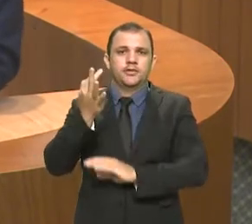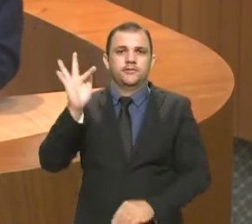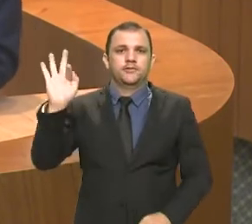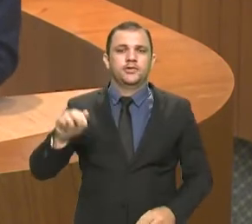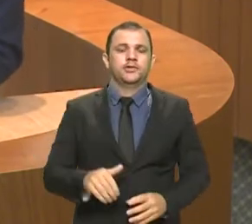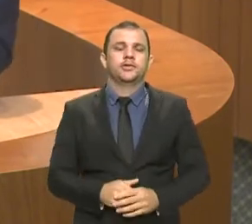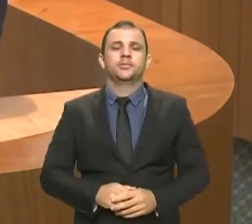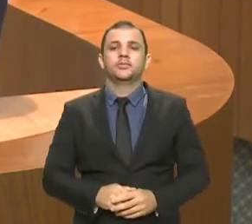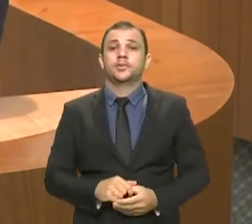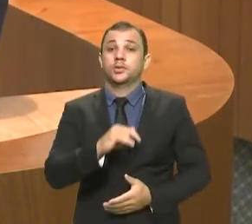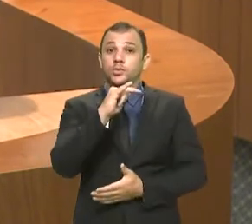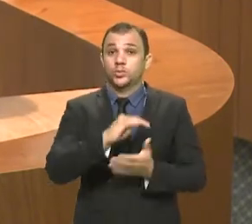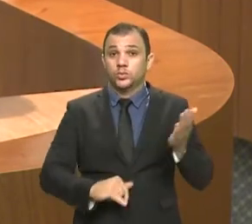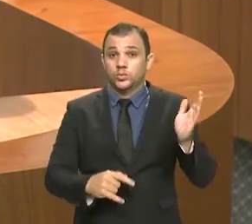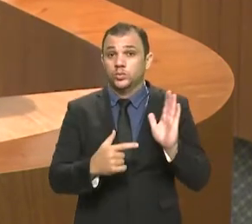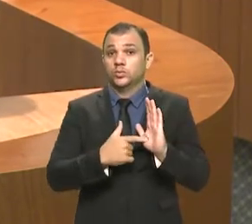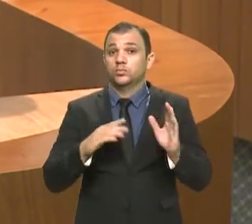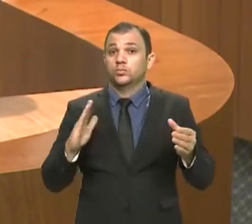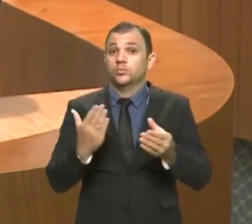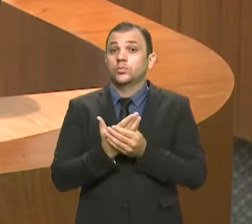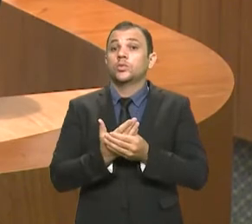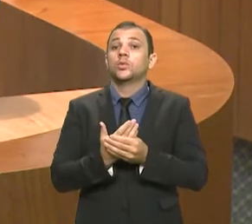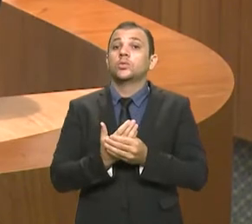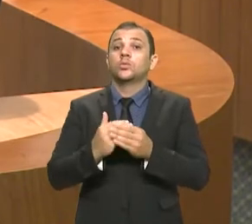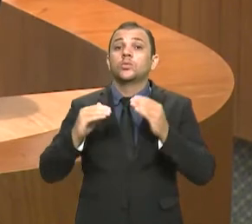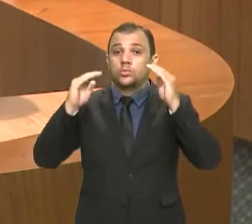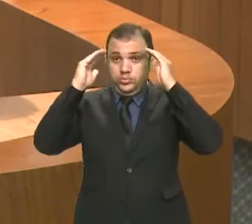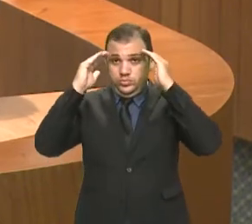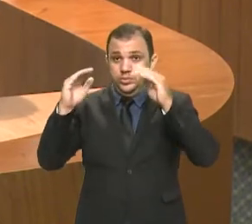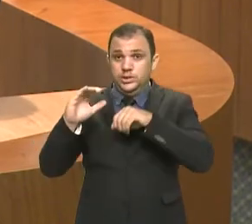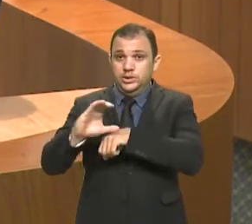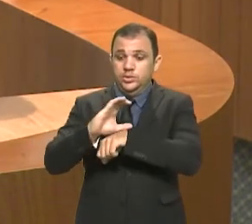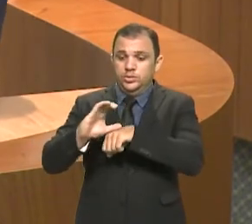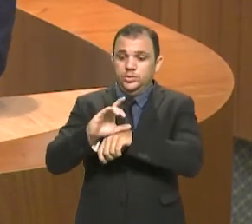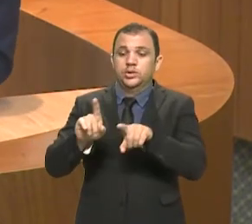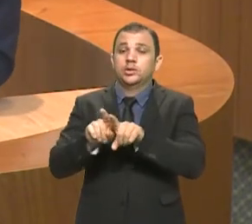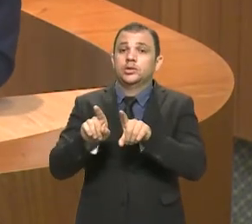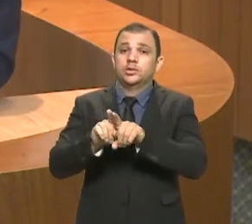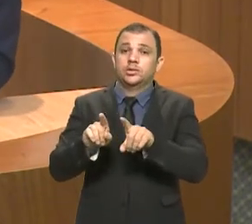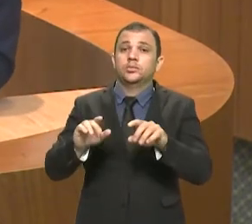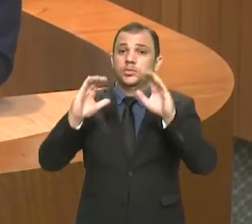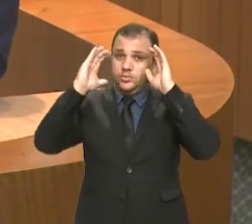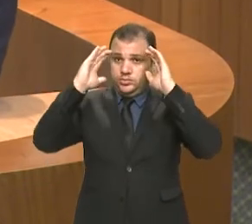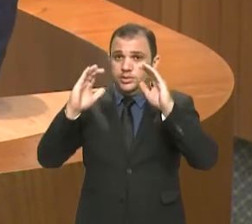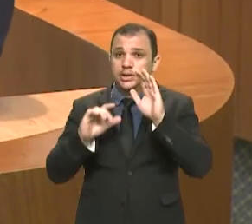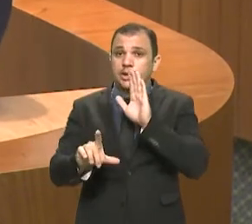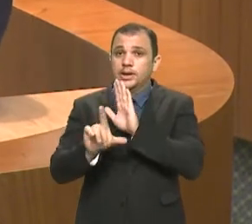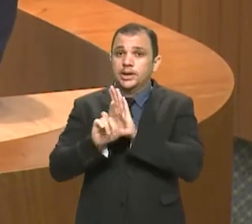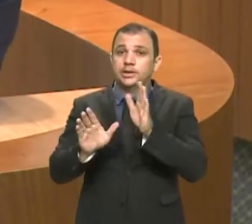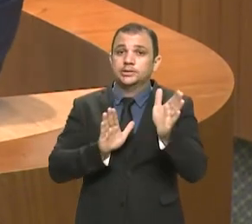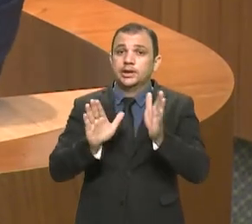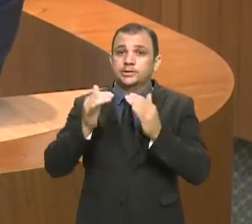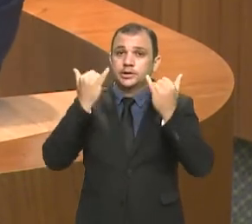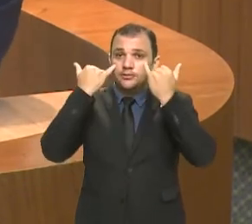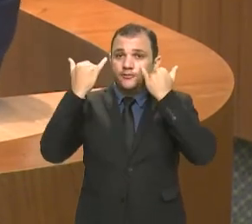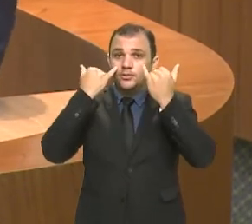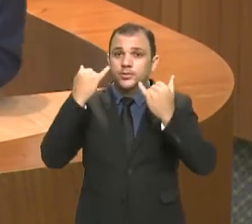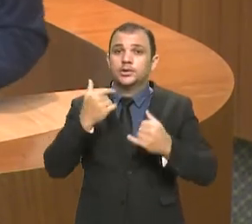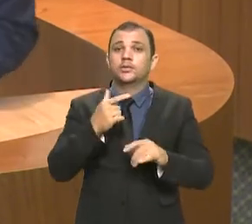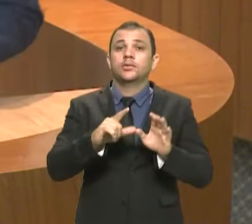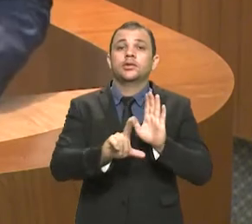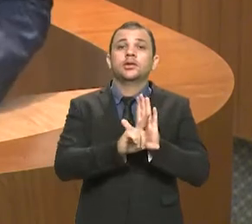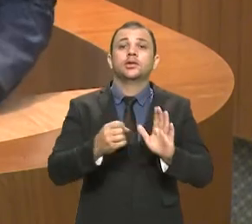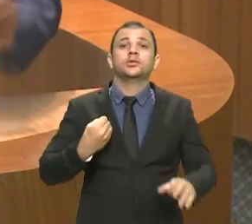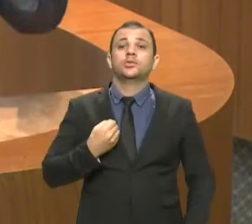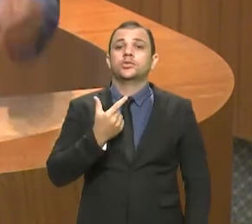que eu estou protocolando com base na Constituição e com base na Lei de Acesso à Informação. A Lei 12.527, que